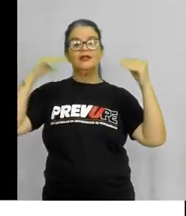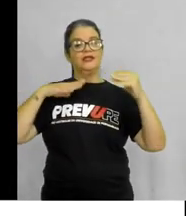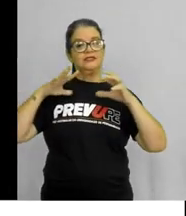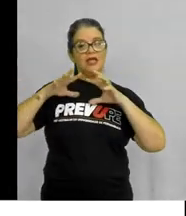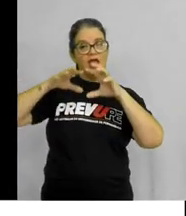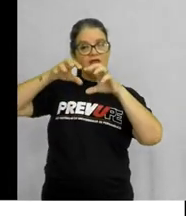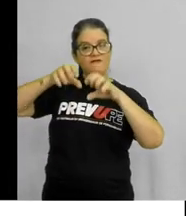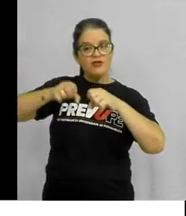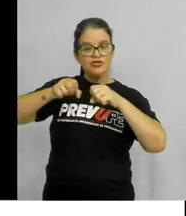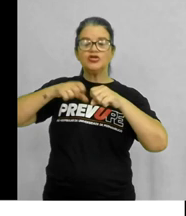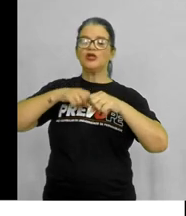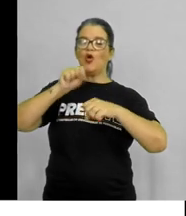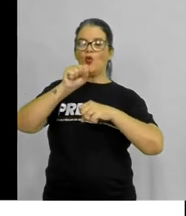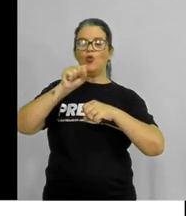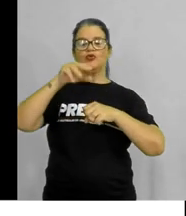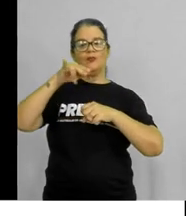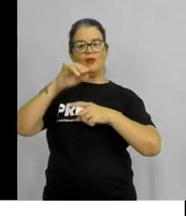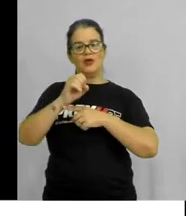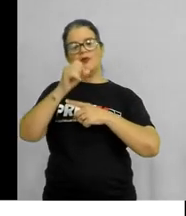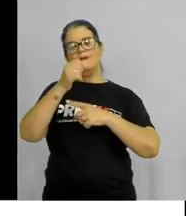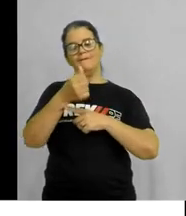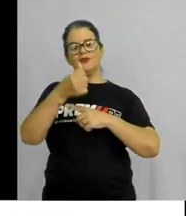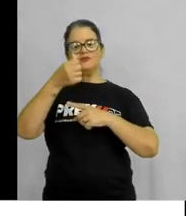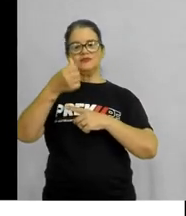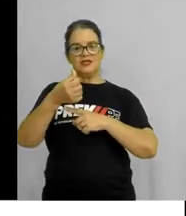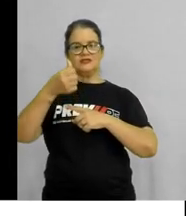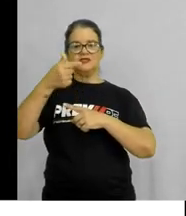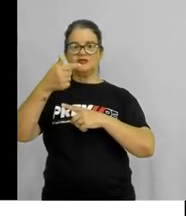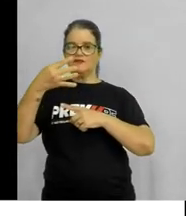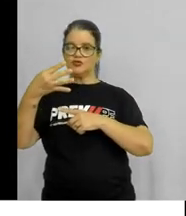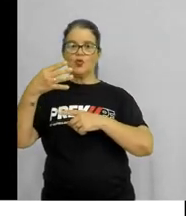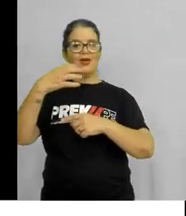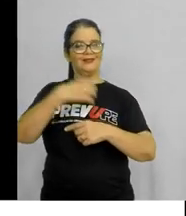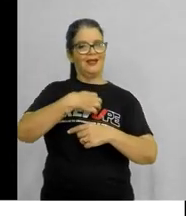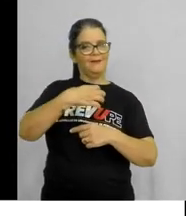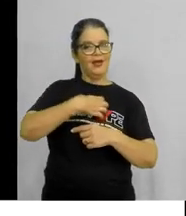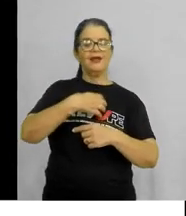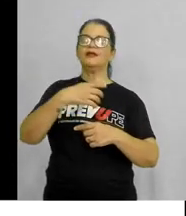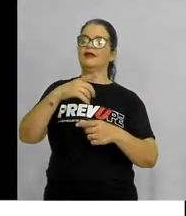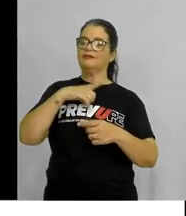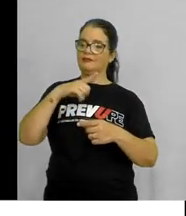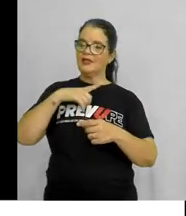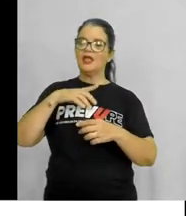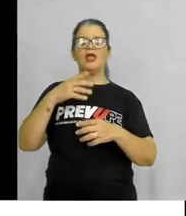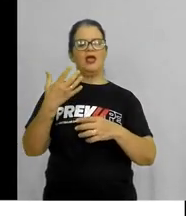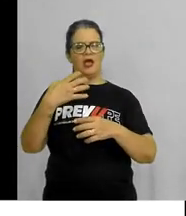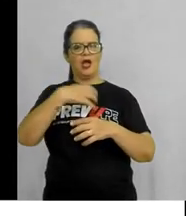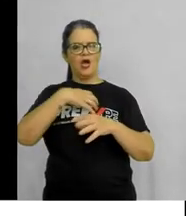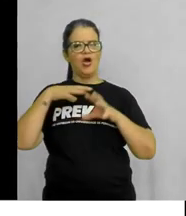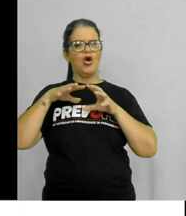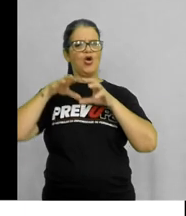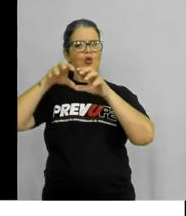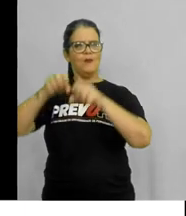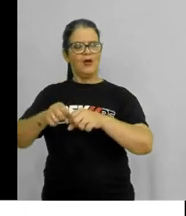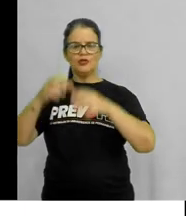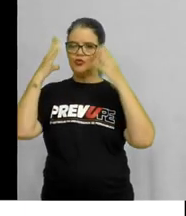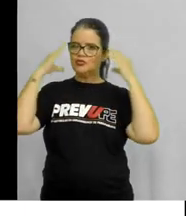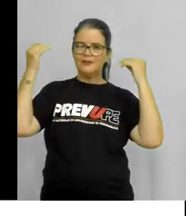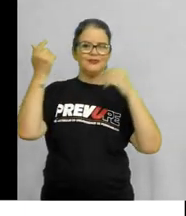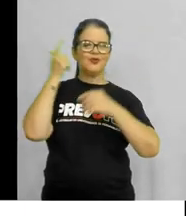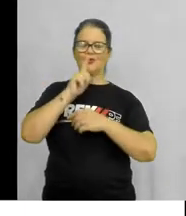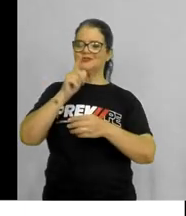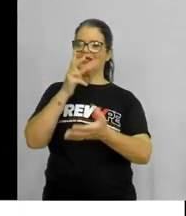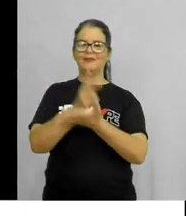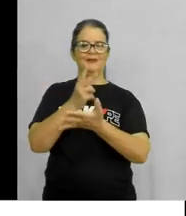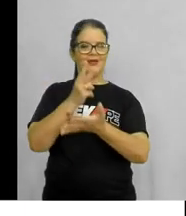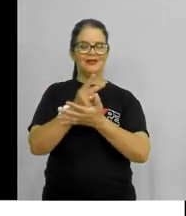8 de maio de 1624 na Bahia Embora tenha ocupado Salvador os holandes não conseguiram permanecer